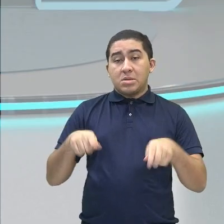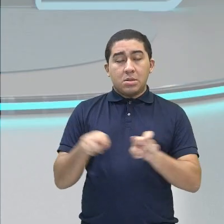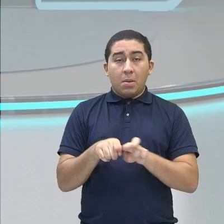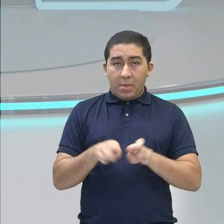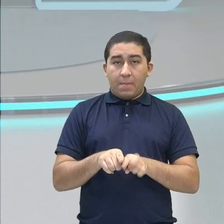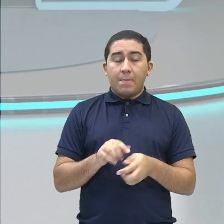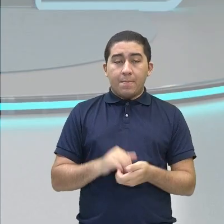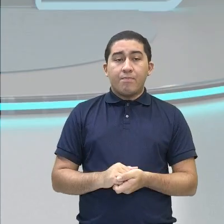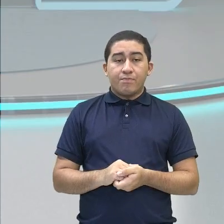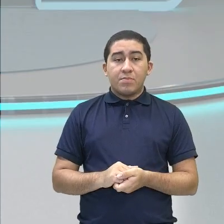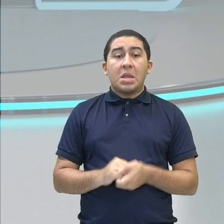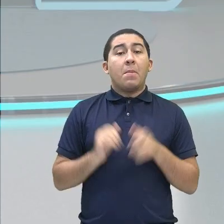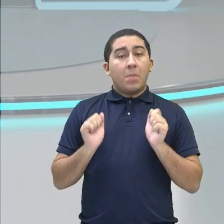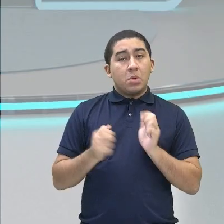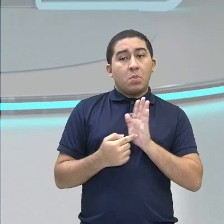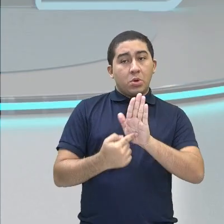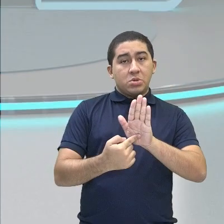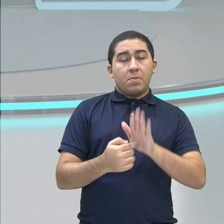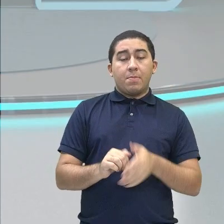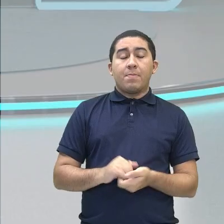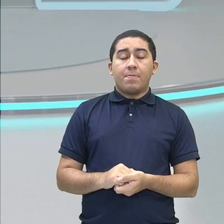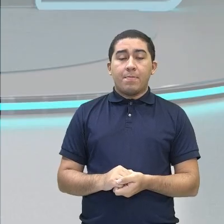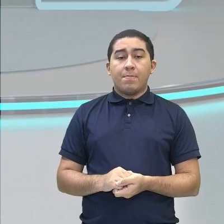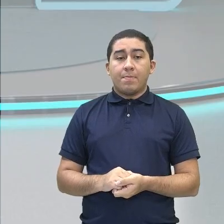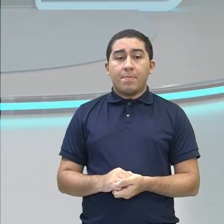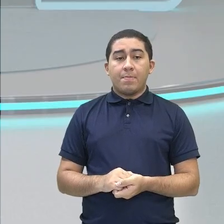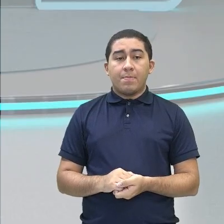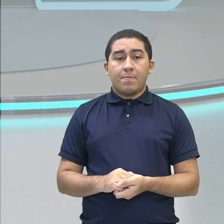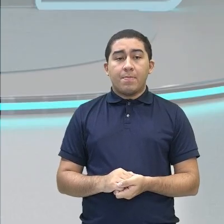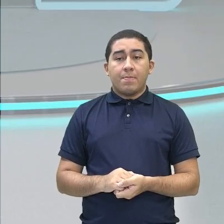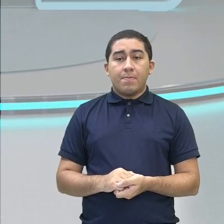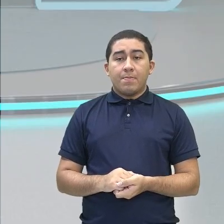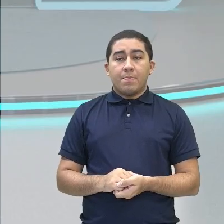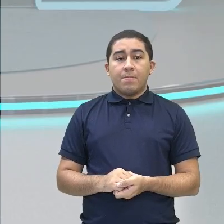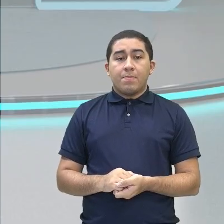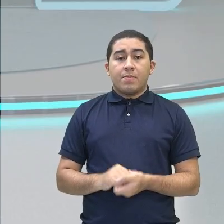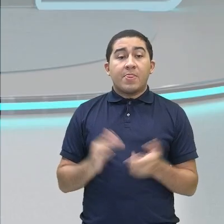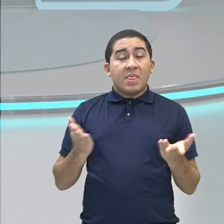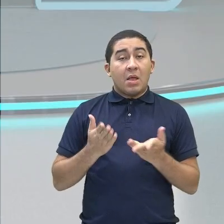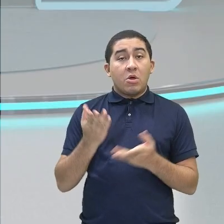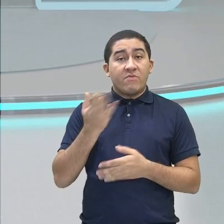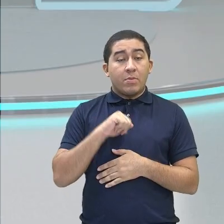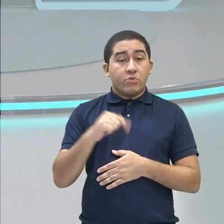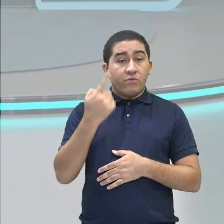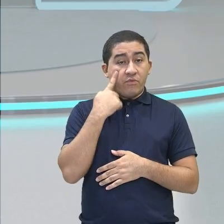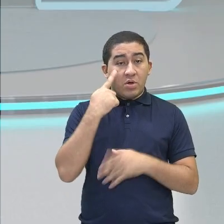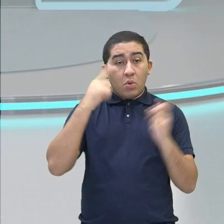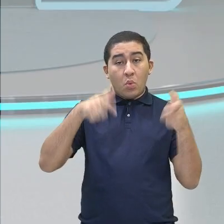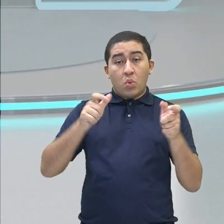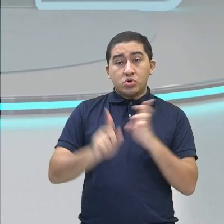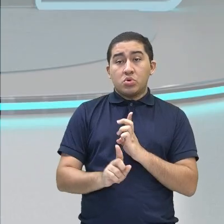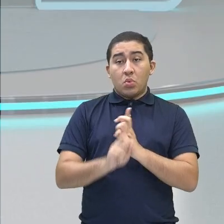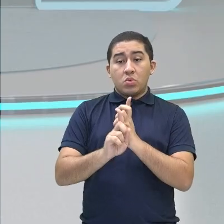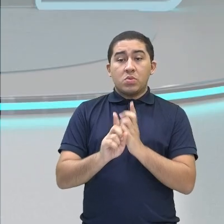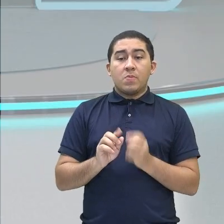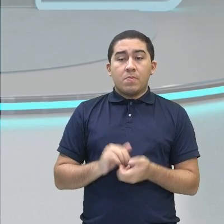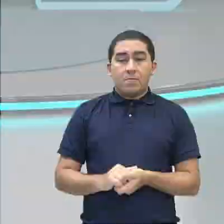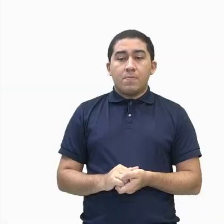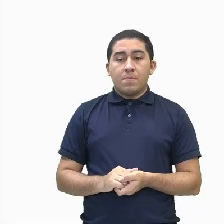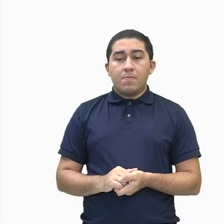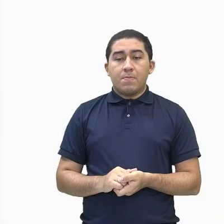também vão aparecer. Vamos agora, então, ver onde é que nós encontramos